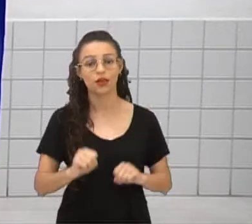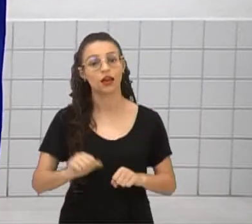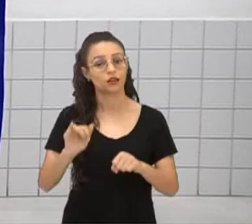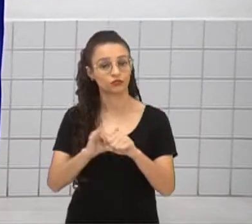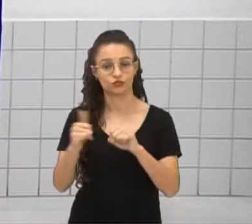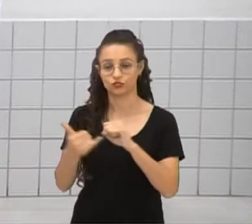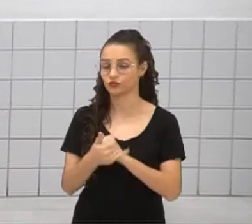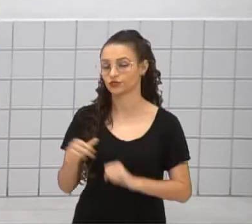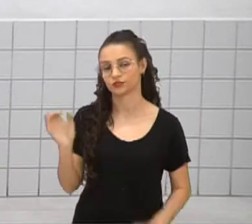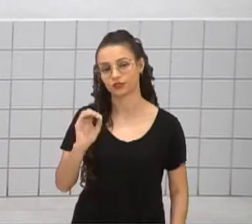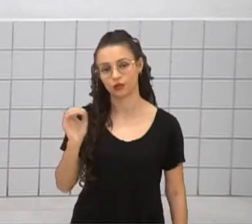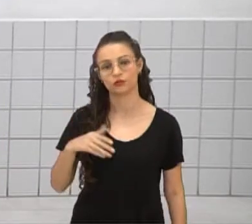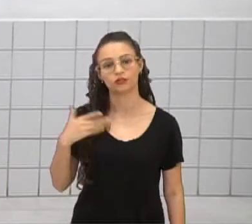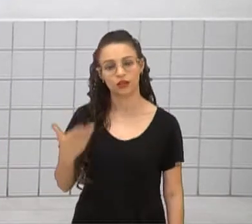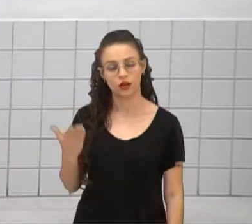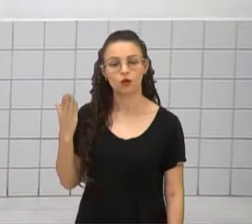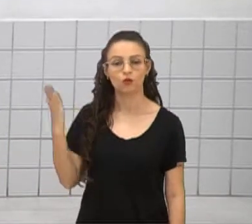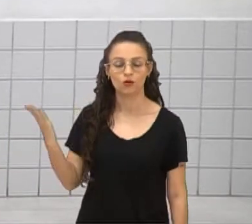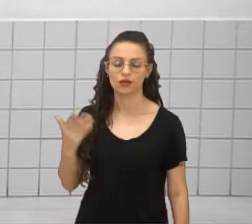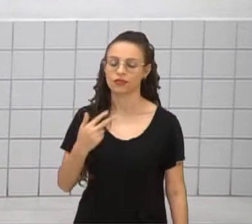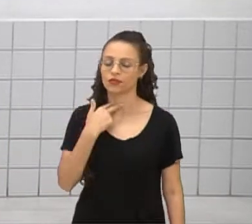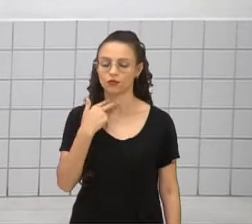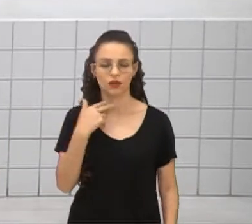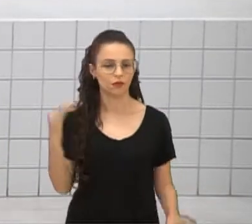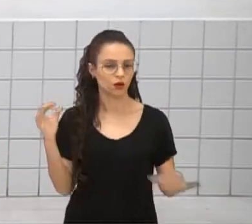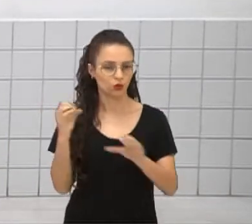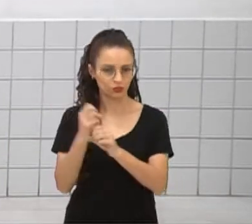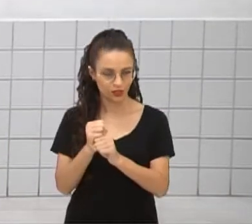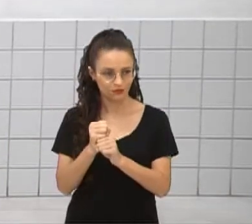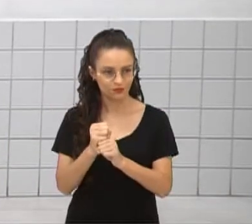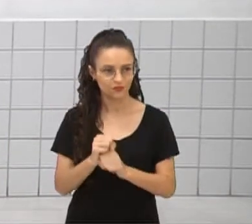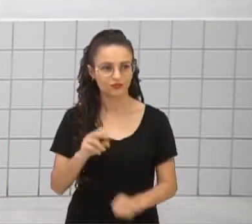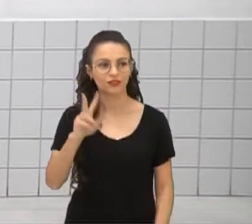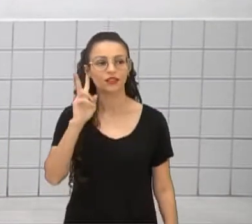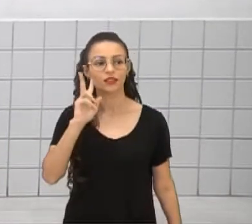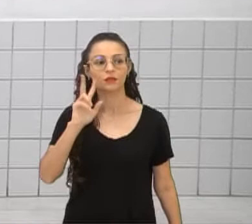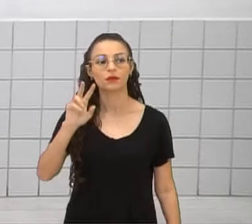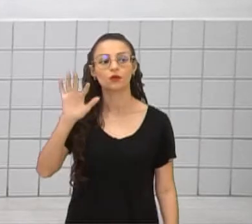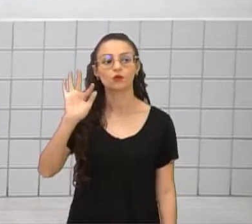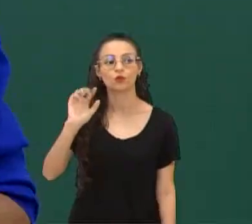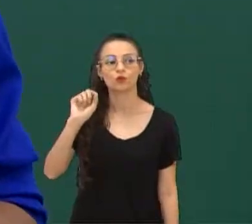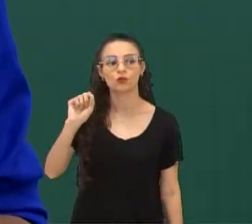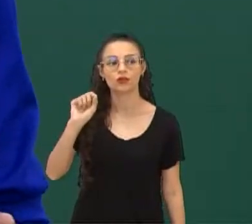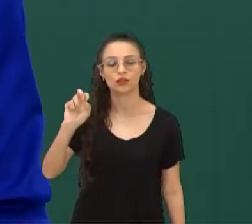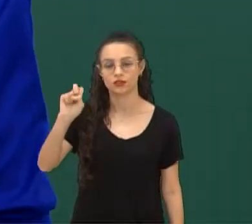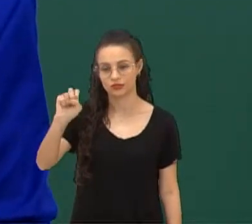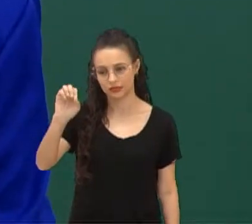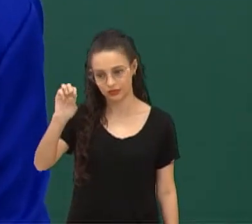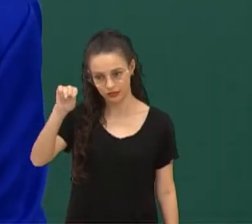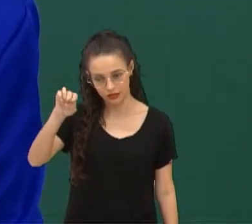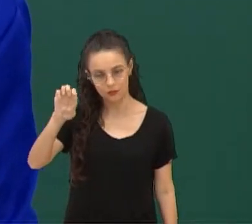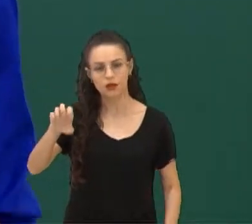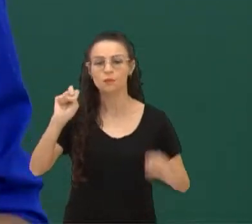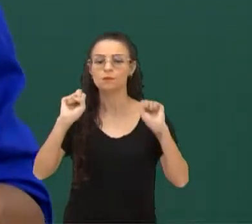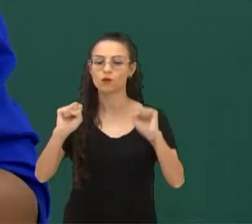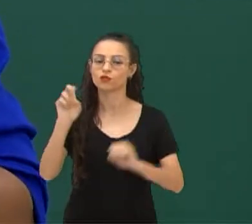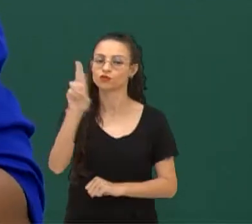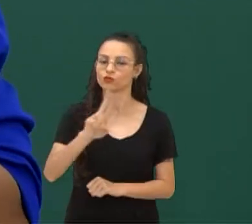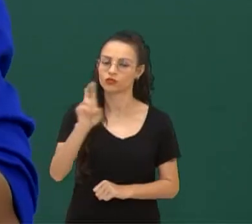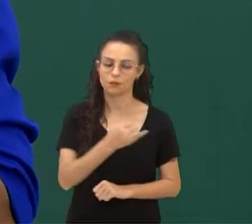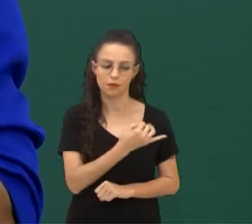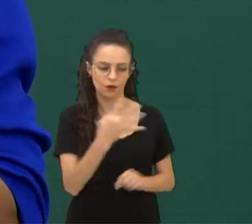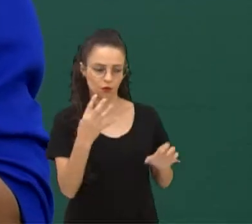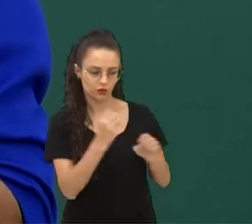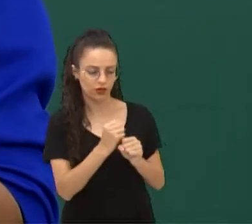adjetivo não consequentemente aqui ele vai ser incontável mas lembra que a gente falou que o Sam a utilizada o tanto para substantivos contáveis